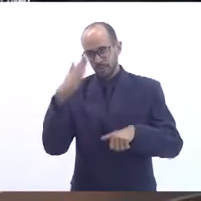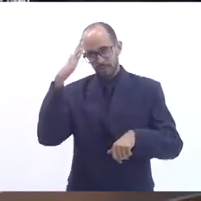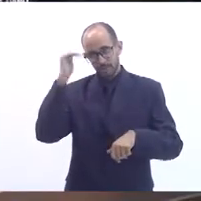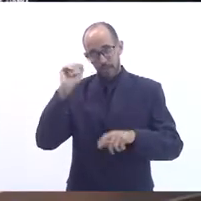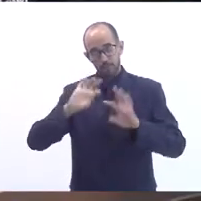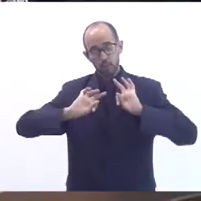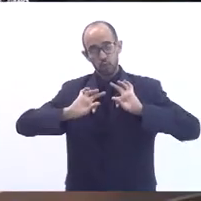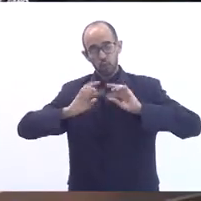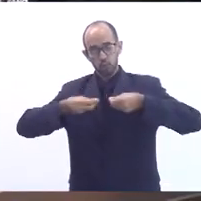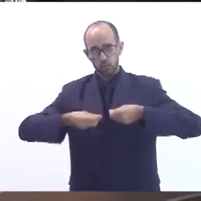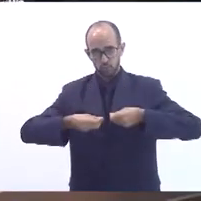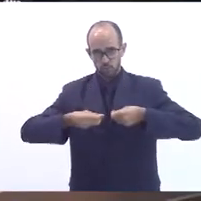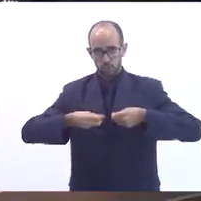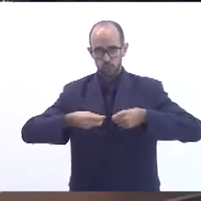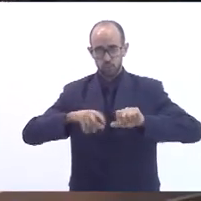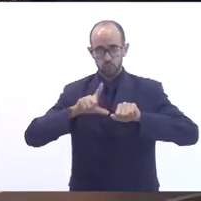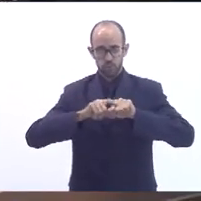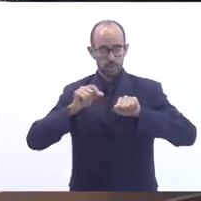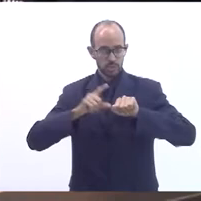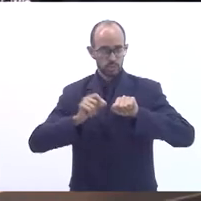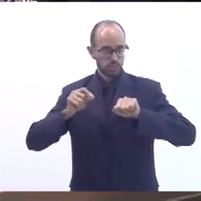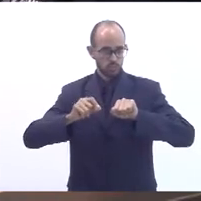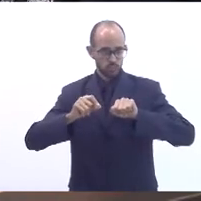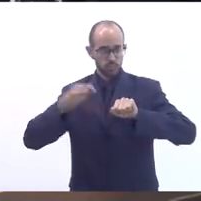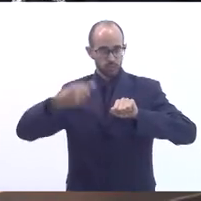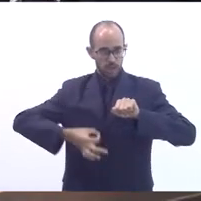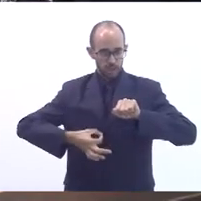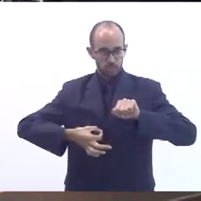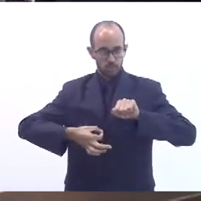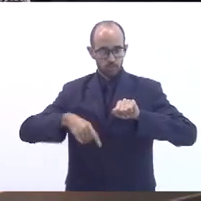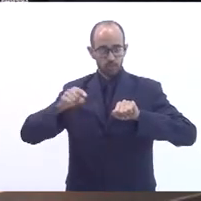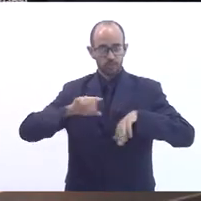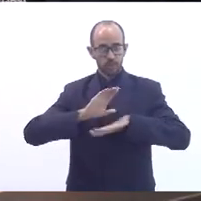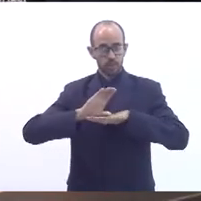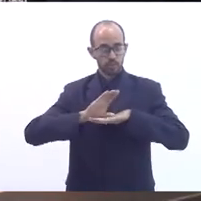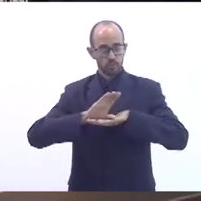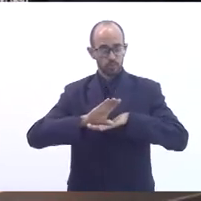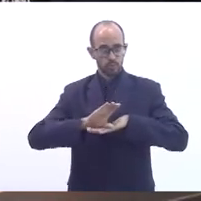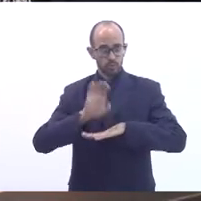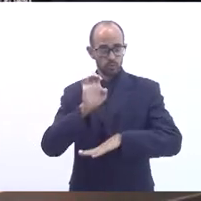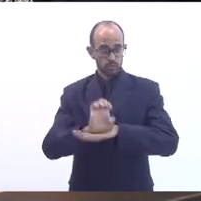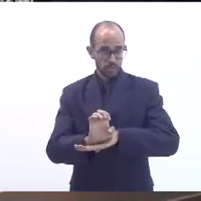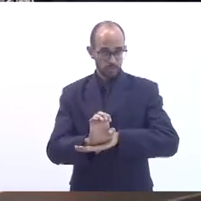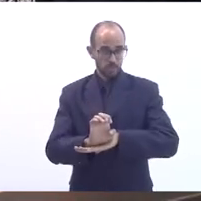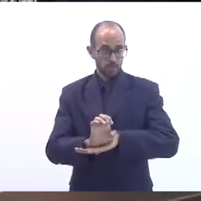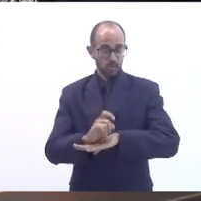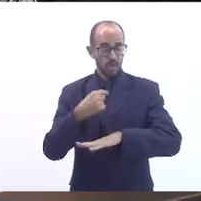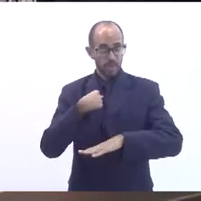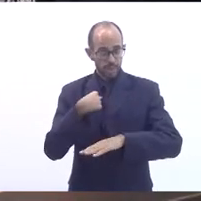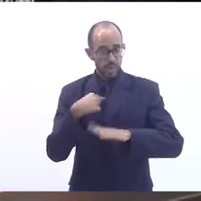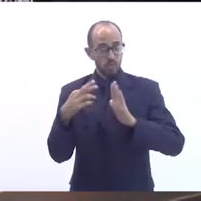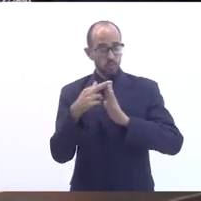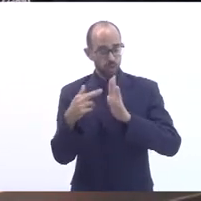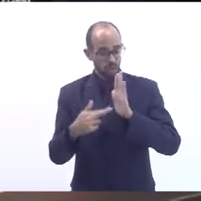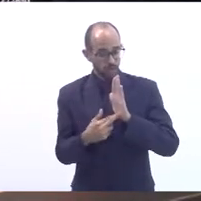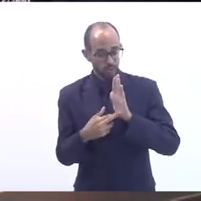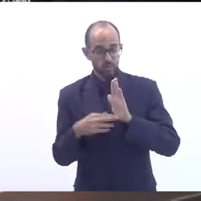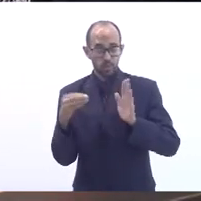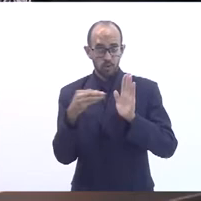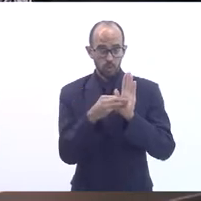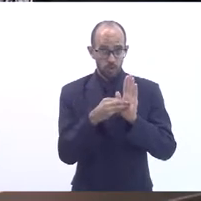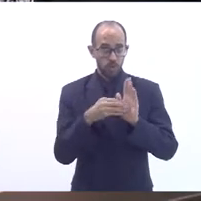todas todos os artigos na íntegra inclusive da constituição estadual que eu fui relator eu pronto que pus lá esse artigo